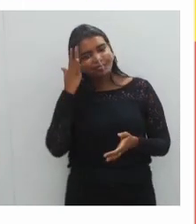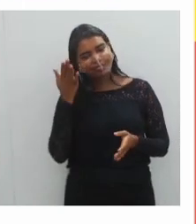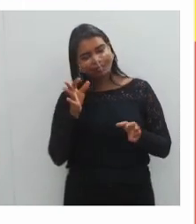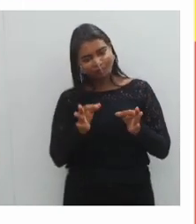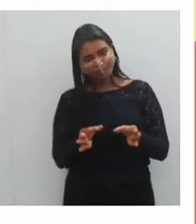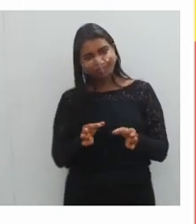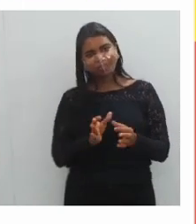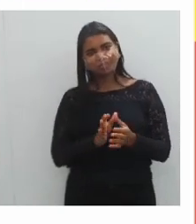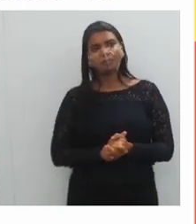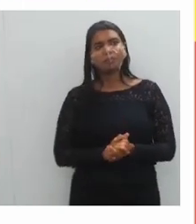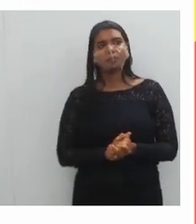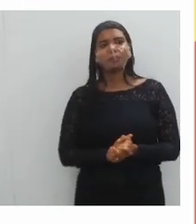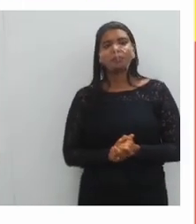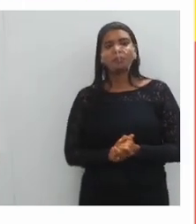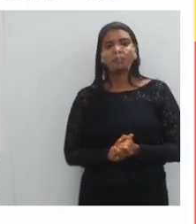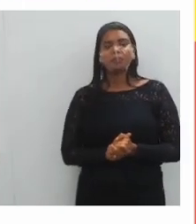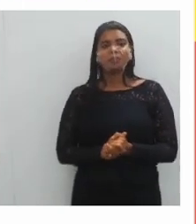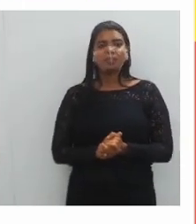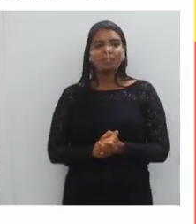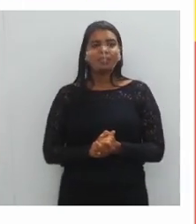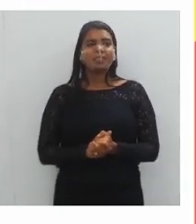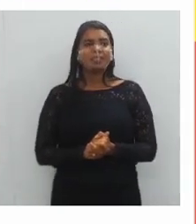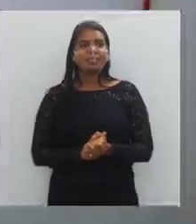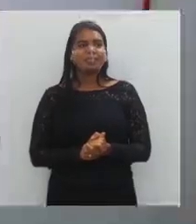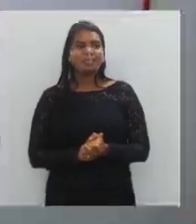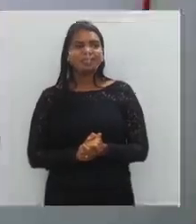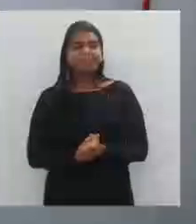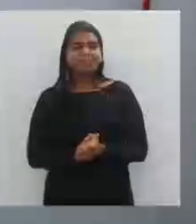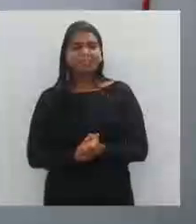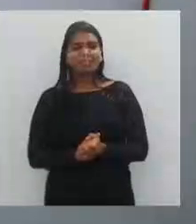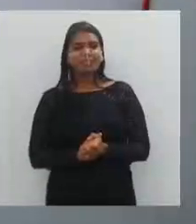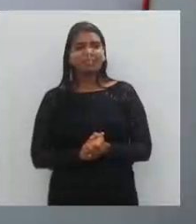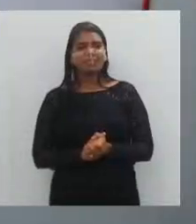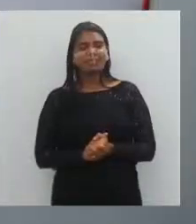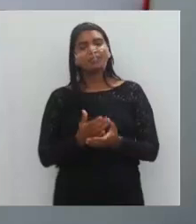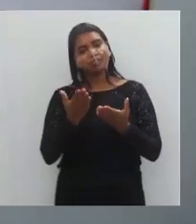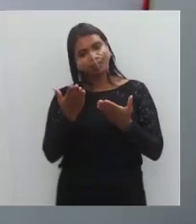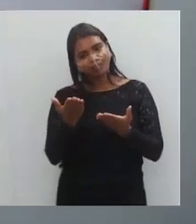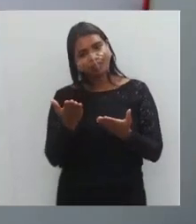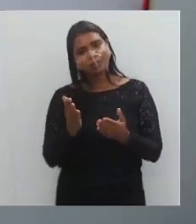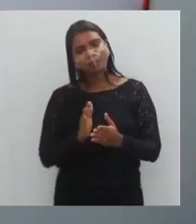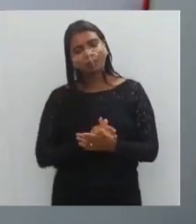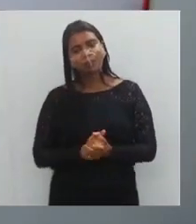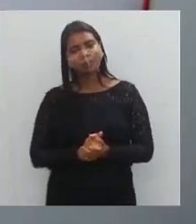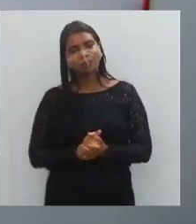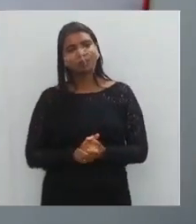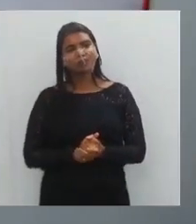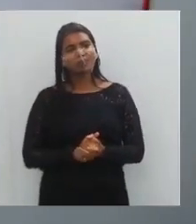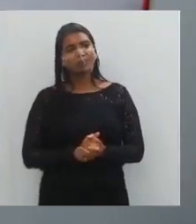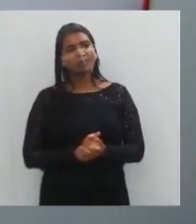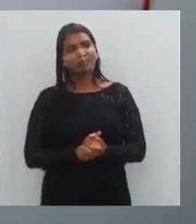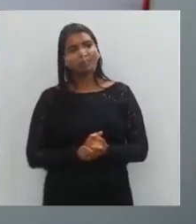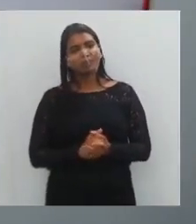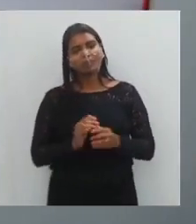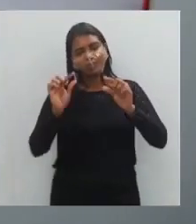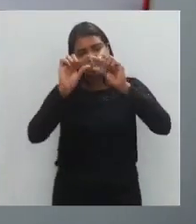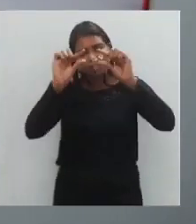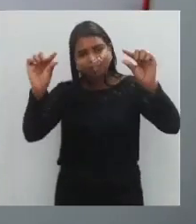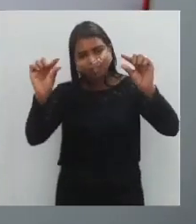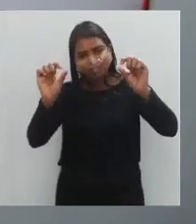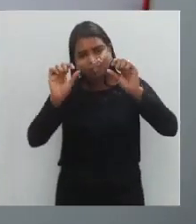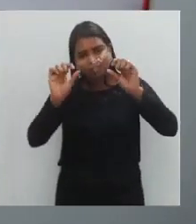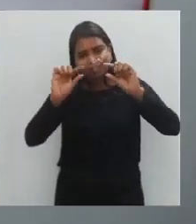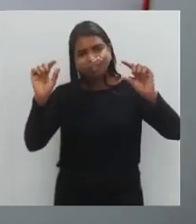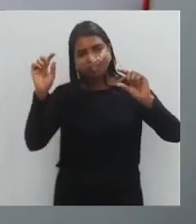certo? Então, corta para mim, rapidinho. É isso. As tirinhas, né, que